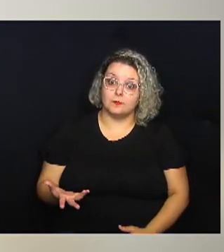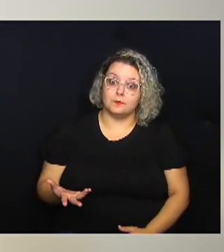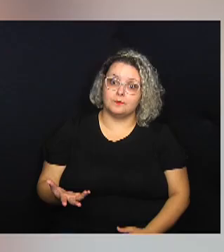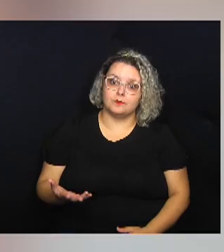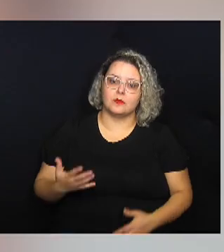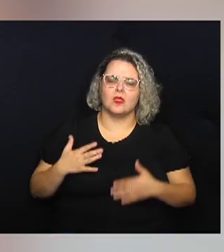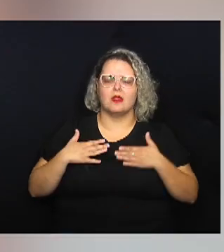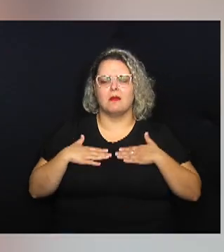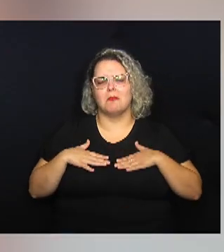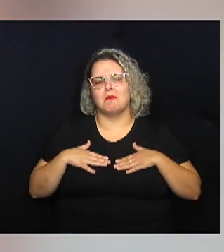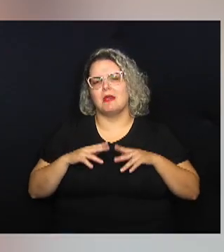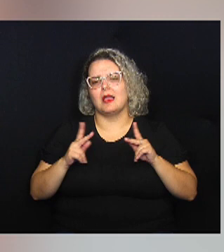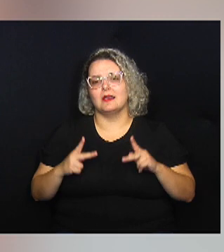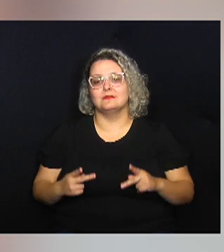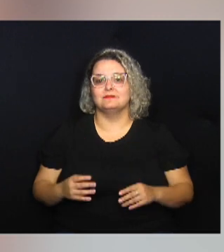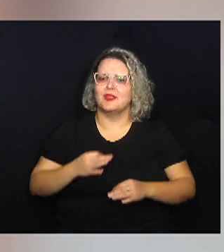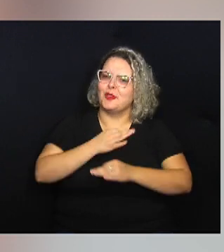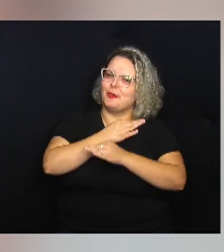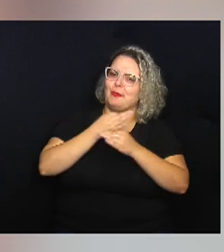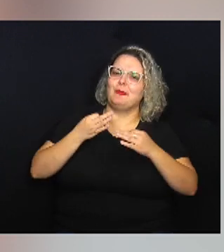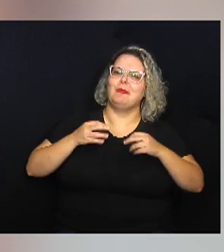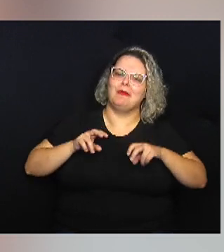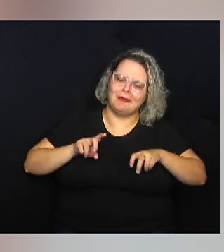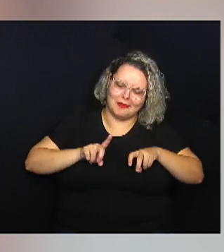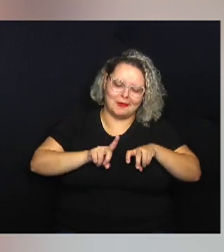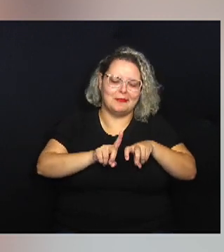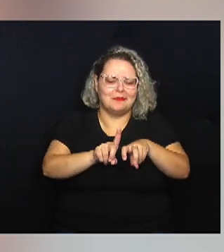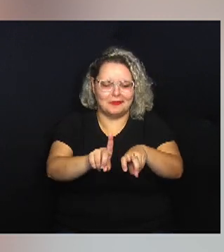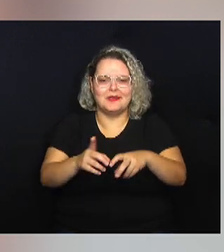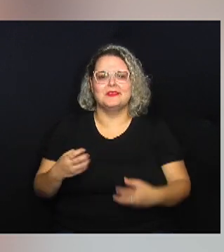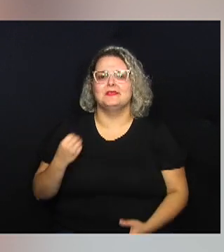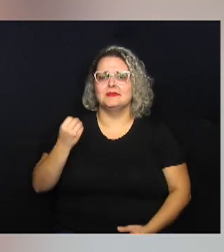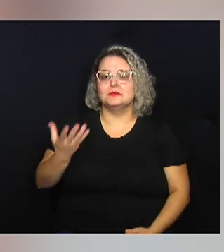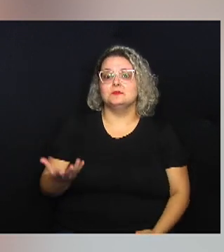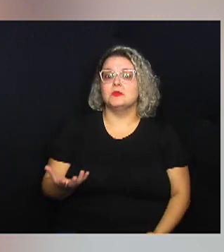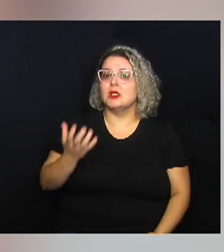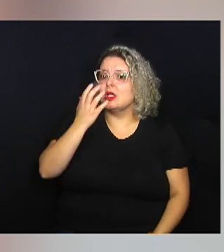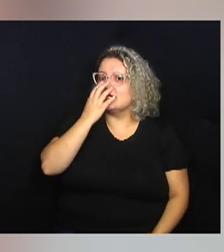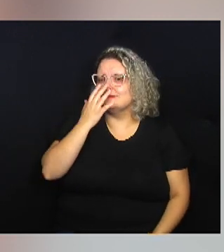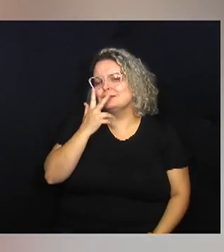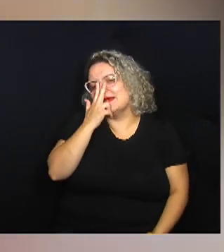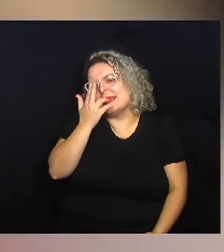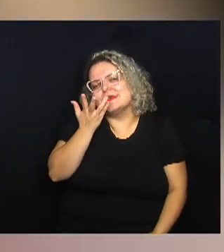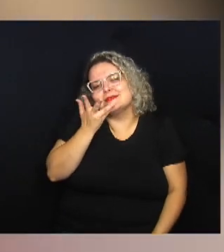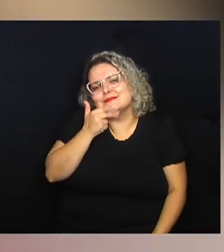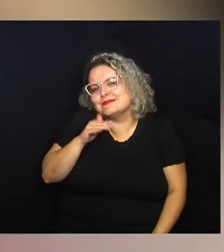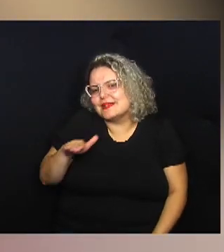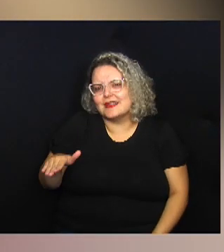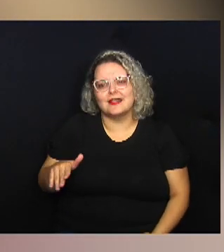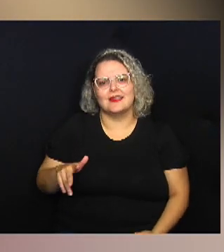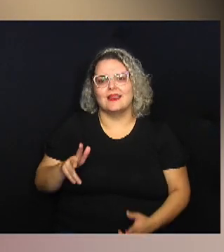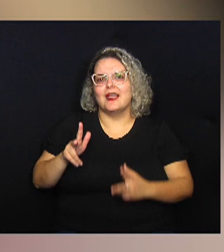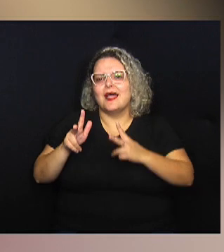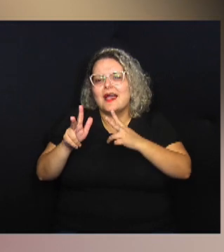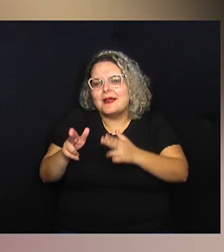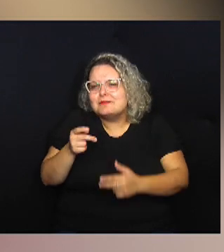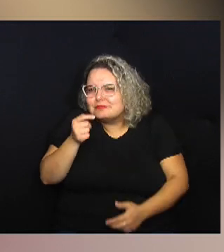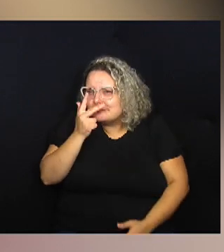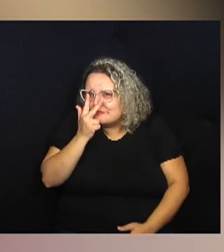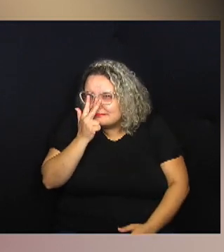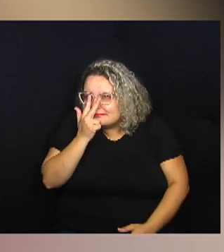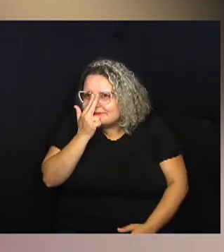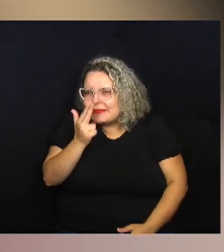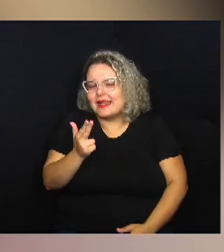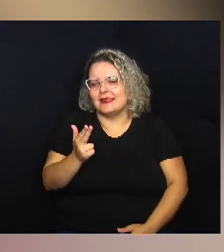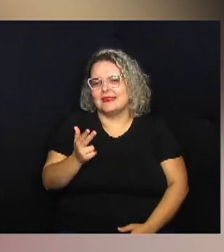Pacífico mesmo e um ótimo companheiro de viagem é quase Como ter uma criança você